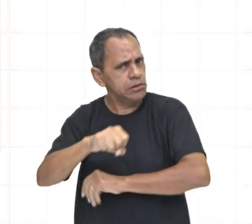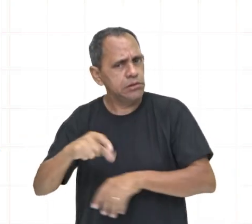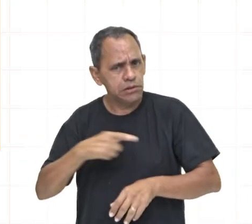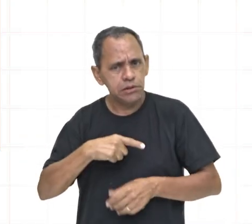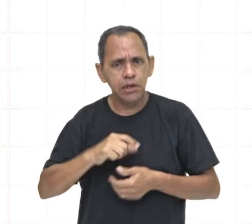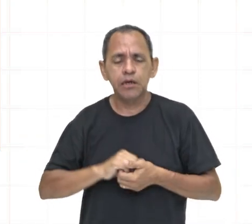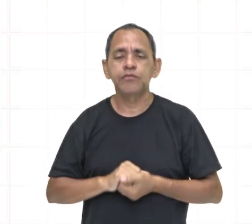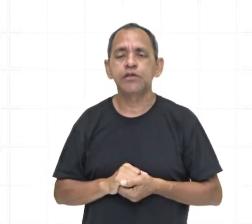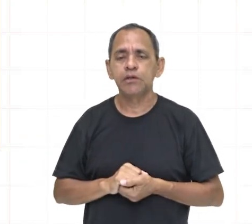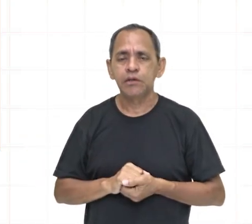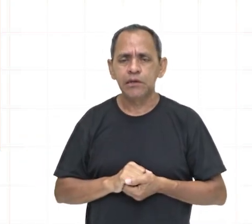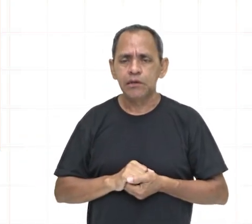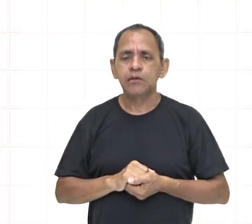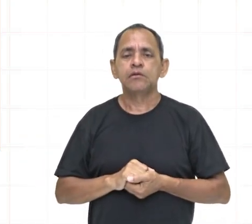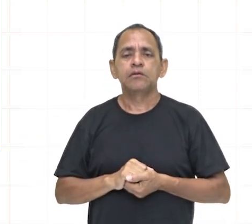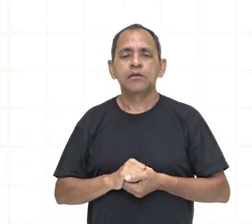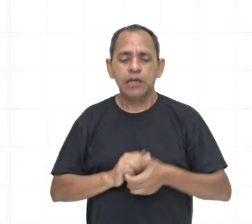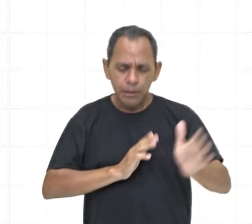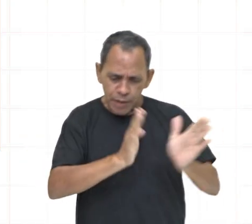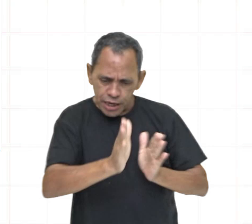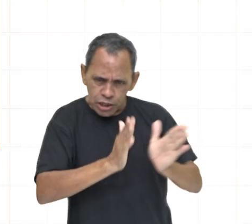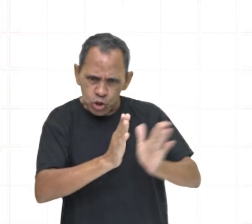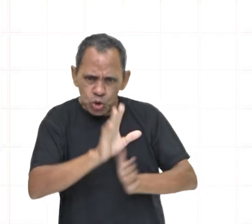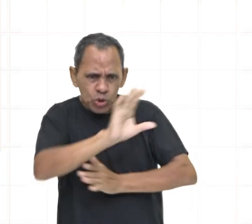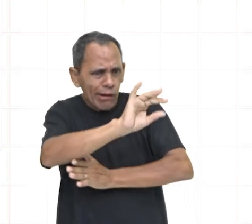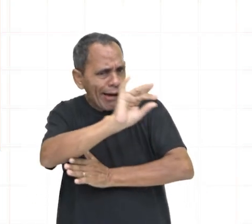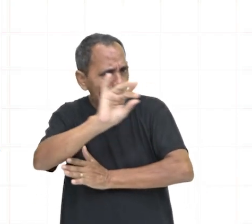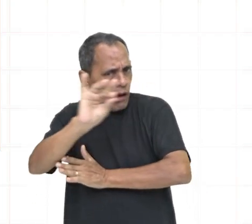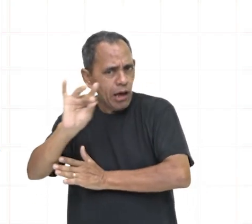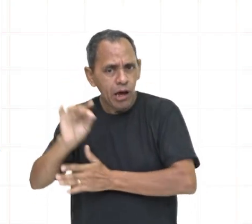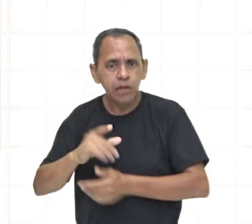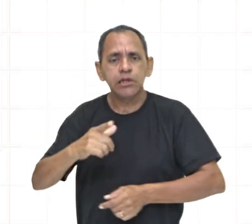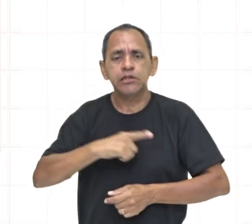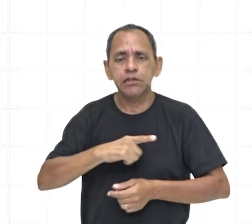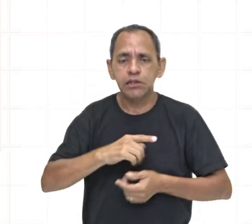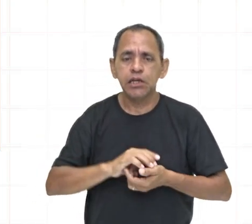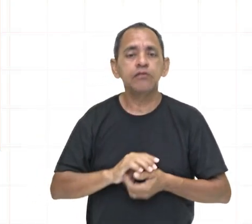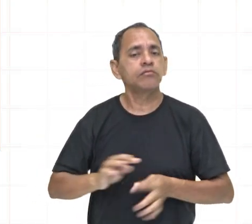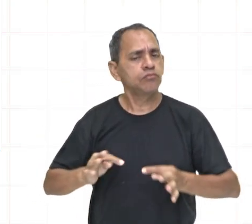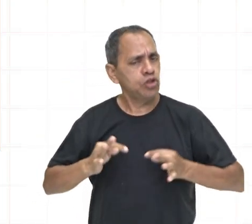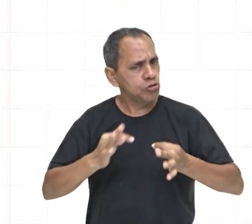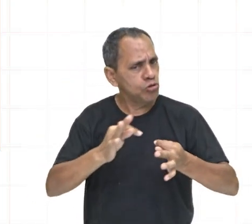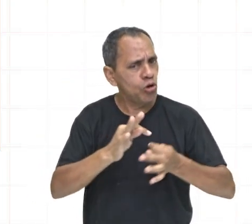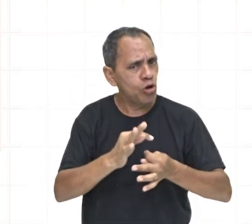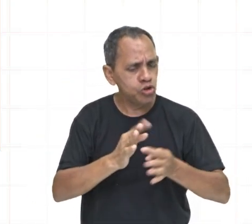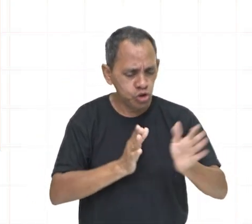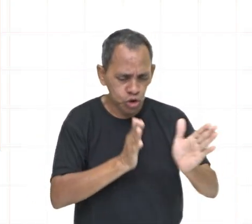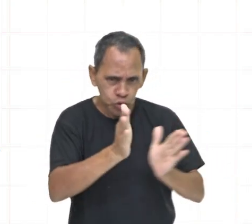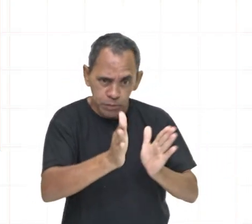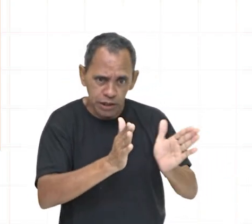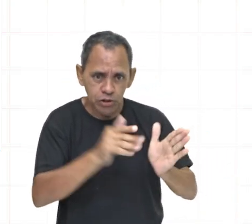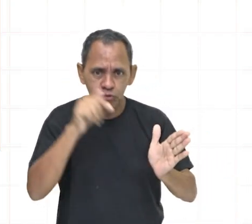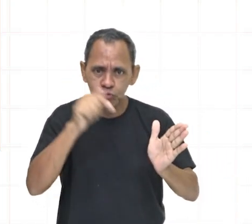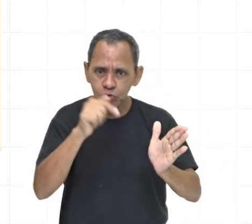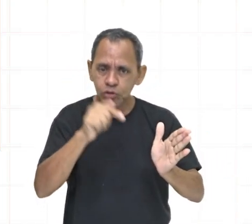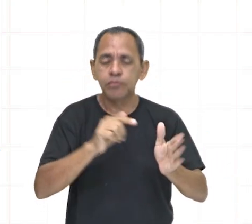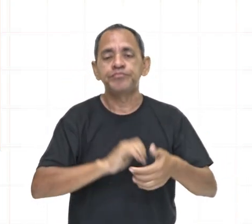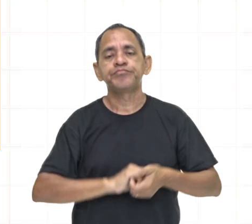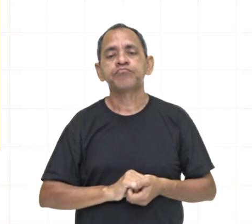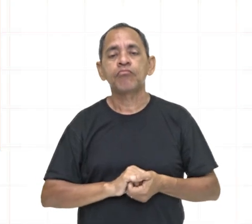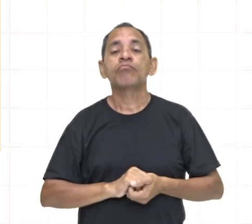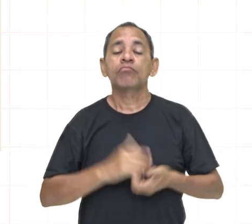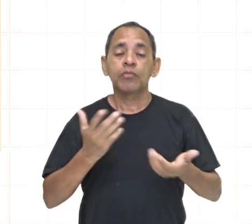aí o seu hábito e também a sua tecnologia da época, tá? E a Revolução Industrial lá no